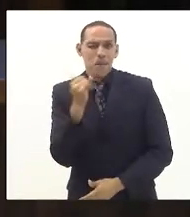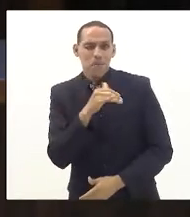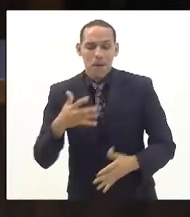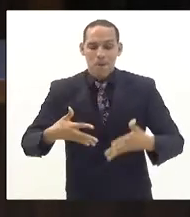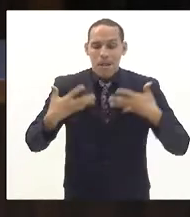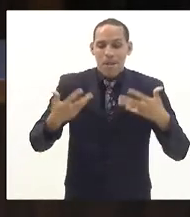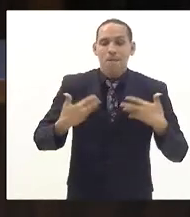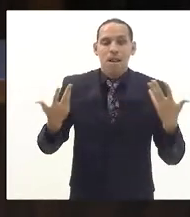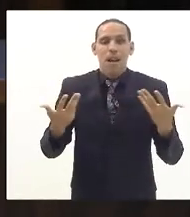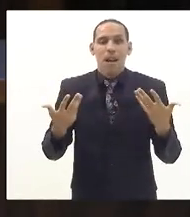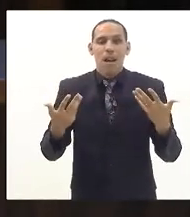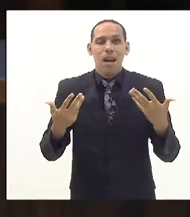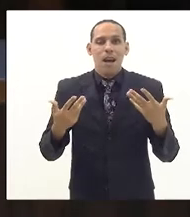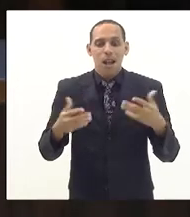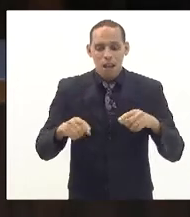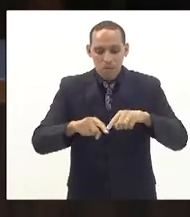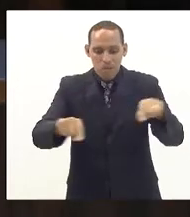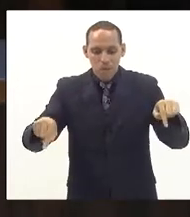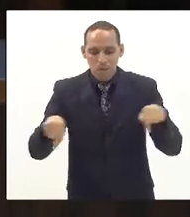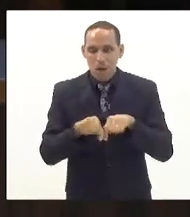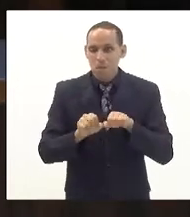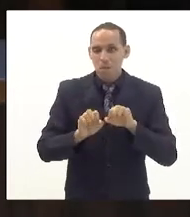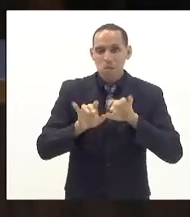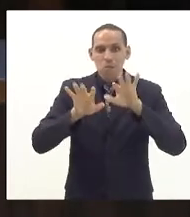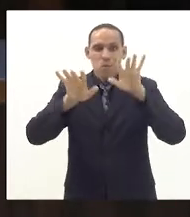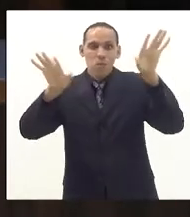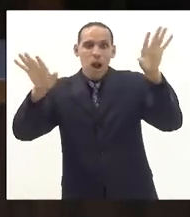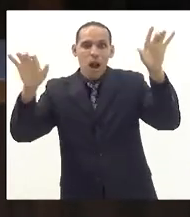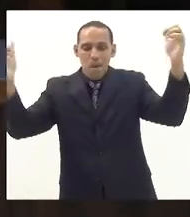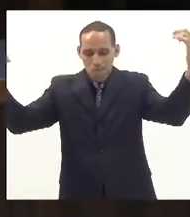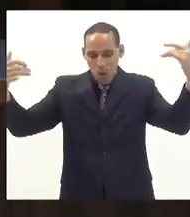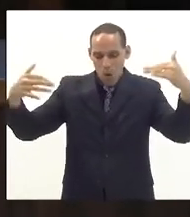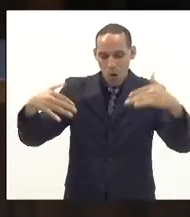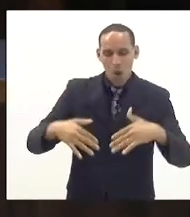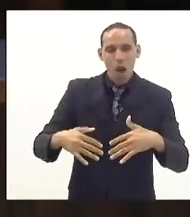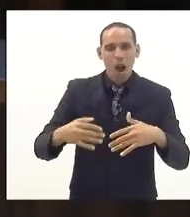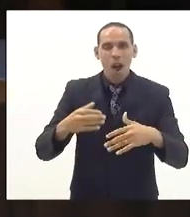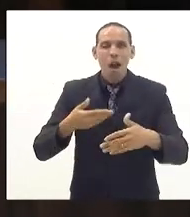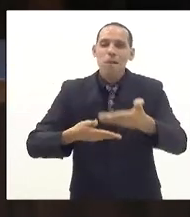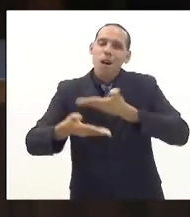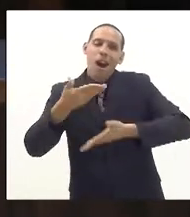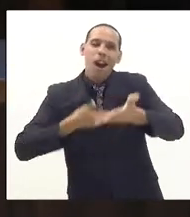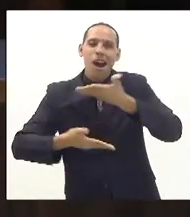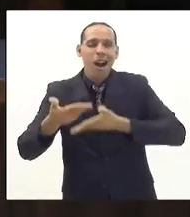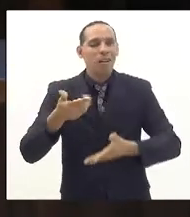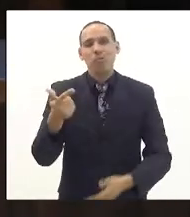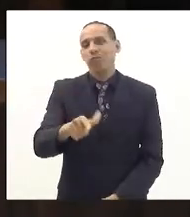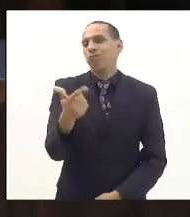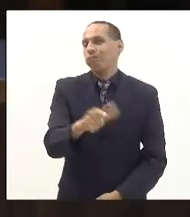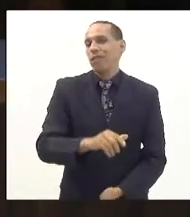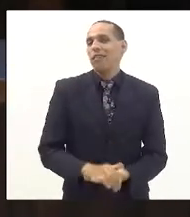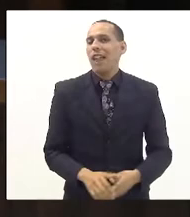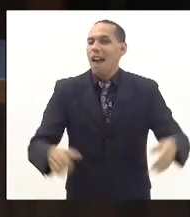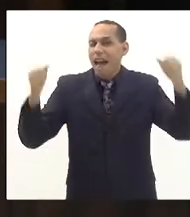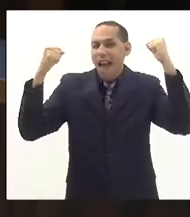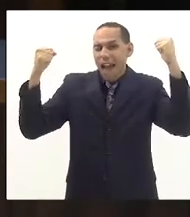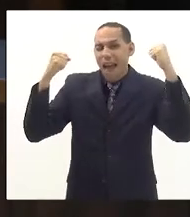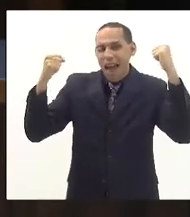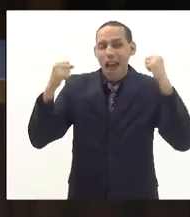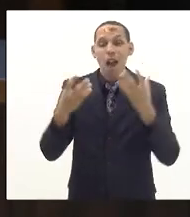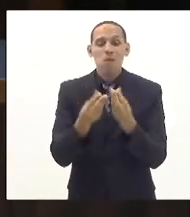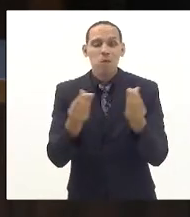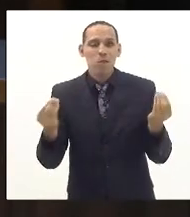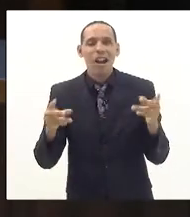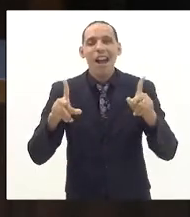campo para a arquibancada e da arquibancada para o campo, quantas torcidas não se intitulam